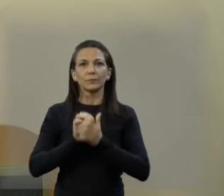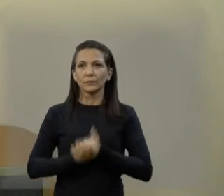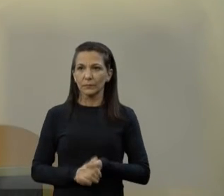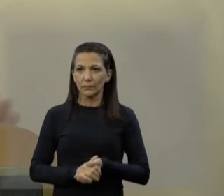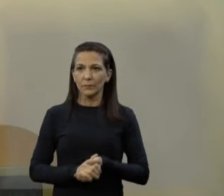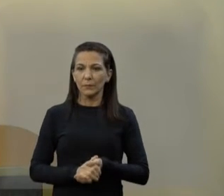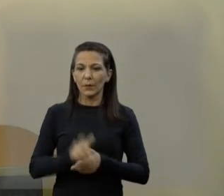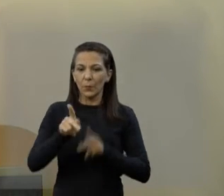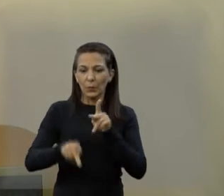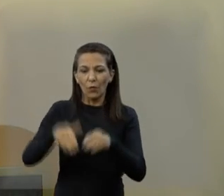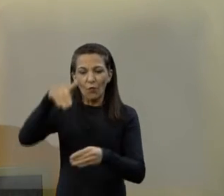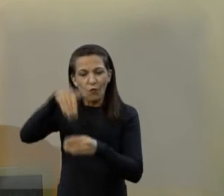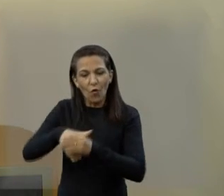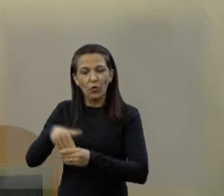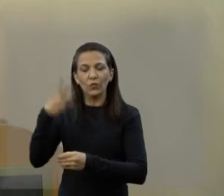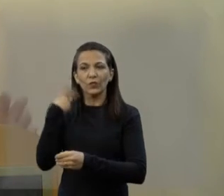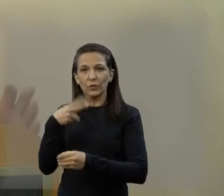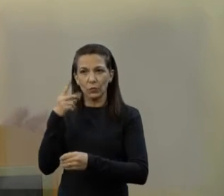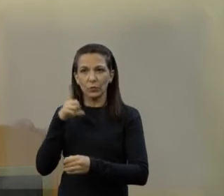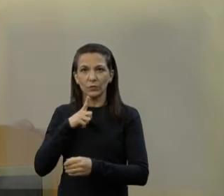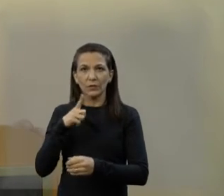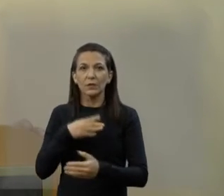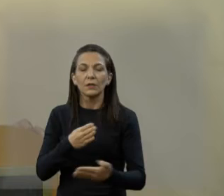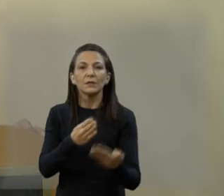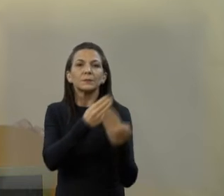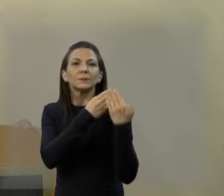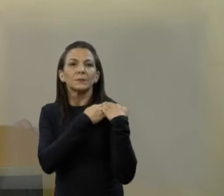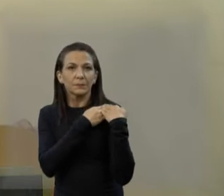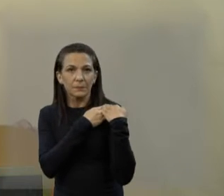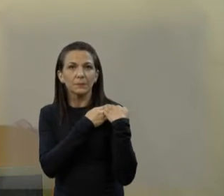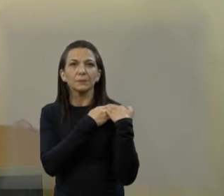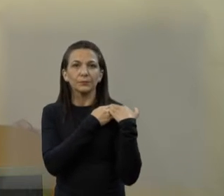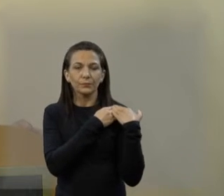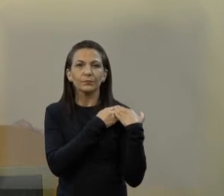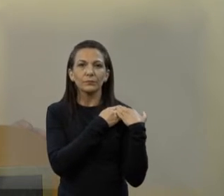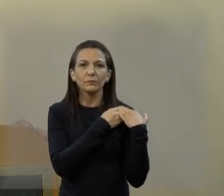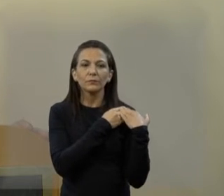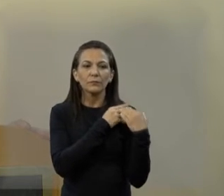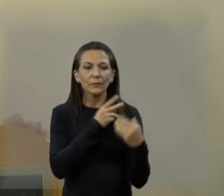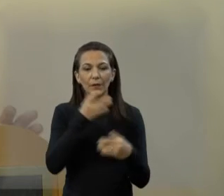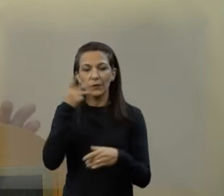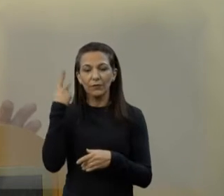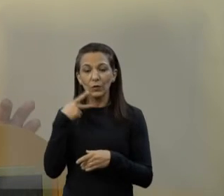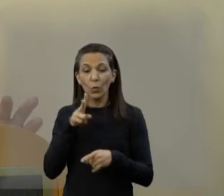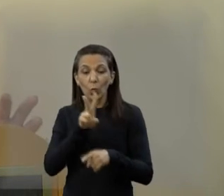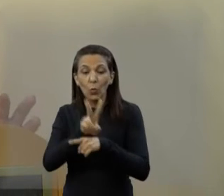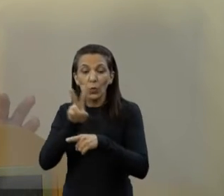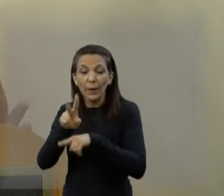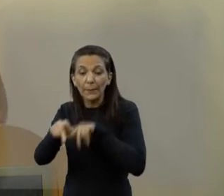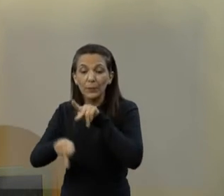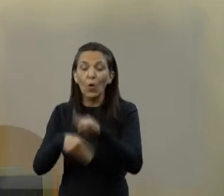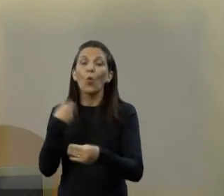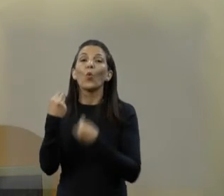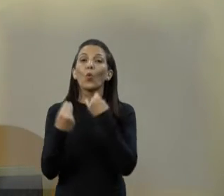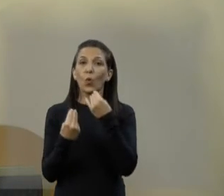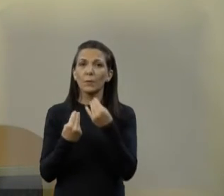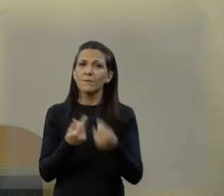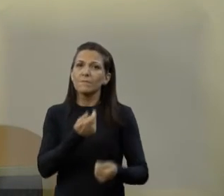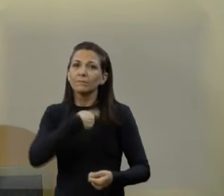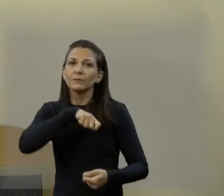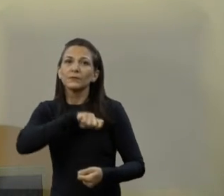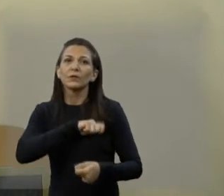elege um vereador ela passa algumas responsabilidades para que ele possa cuidar da população de que forma